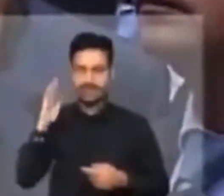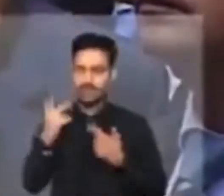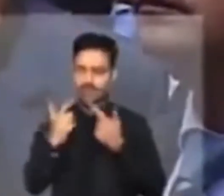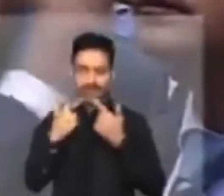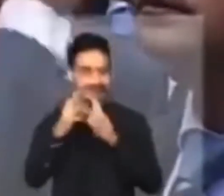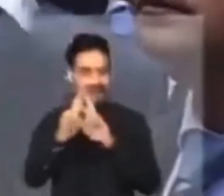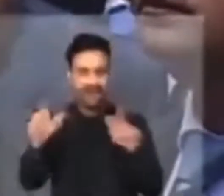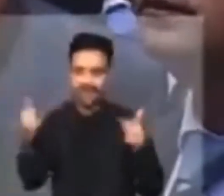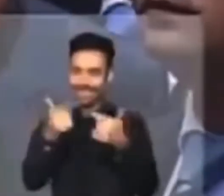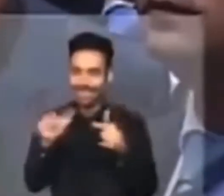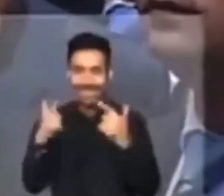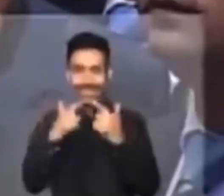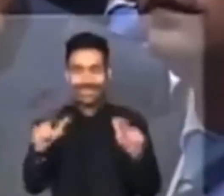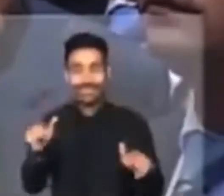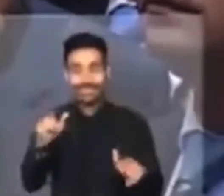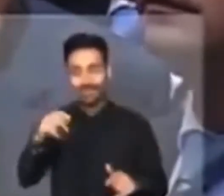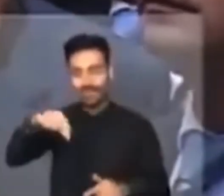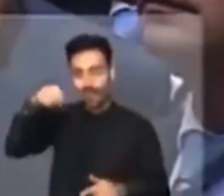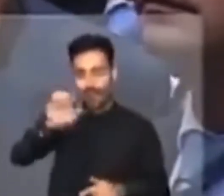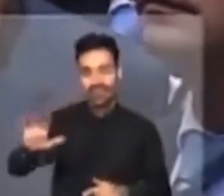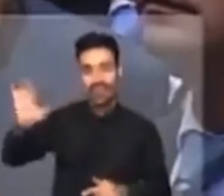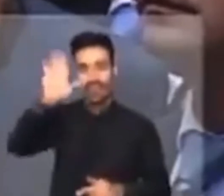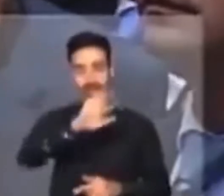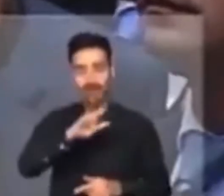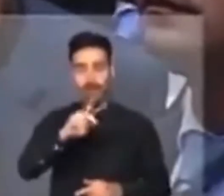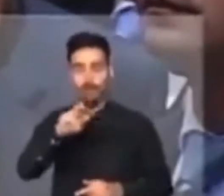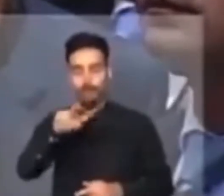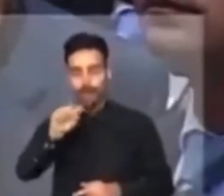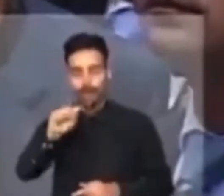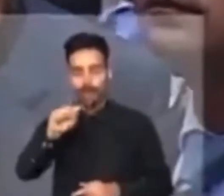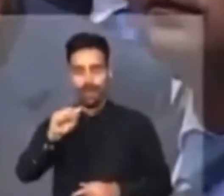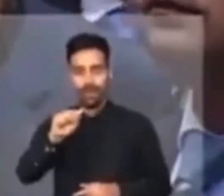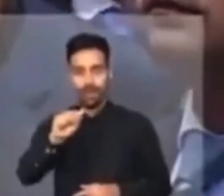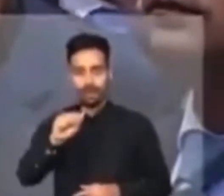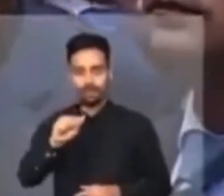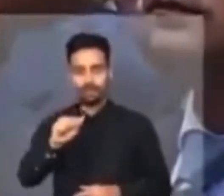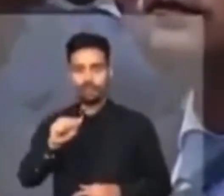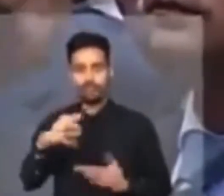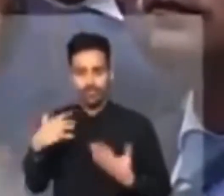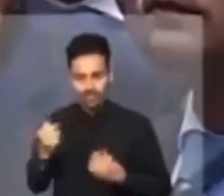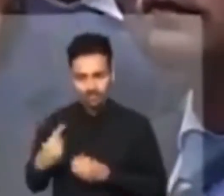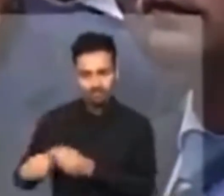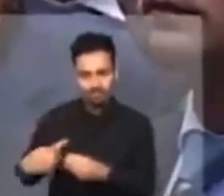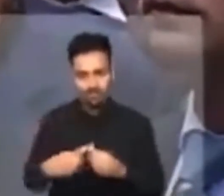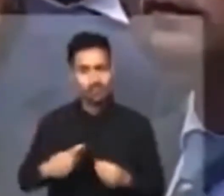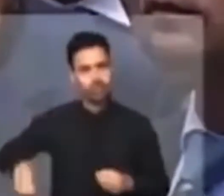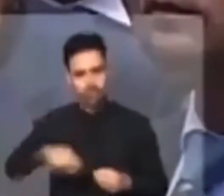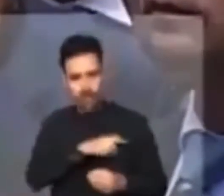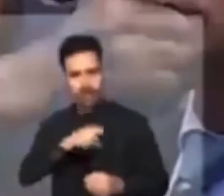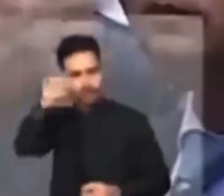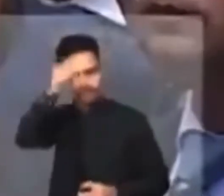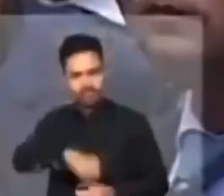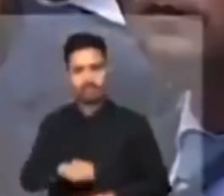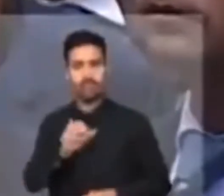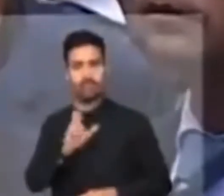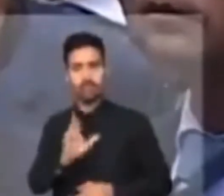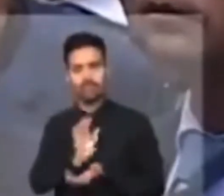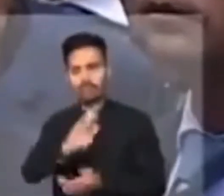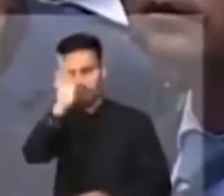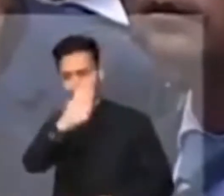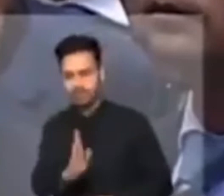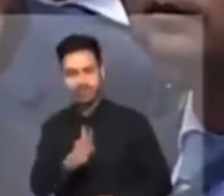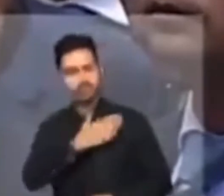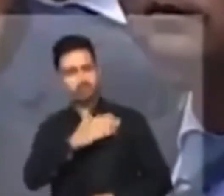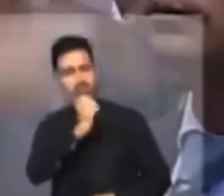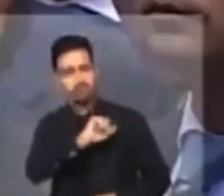Minha querida Nordeste do Pará, toda a área metropolitana, nós encaminhamos, em nome do Brasil, minha